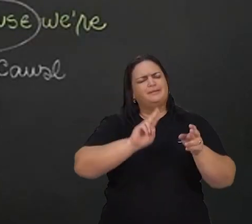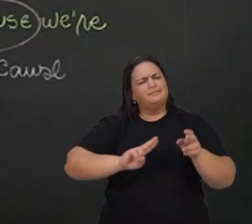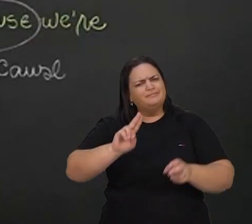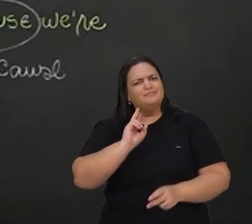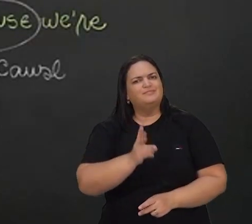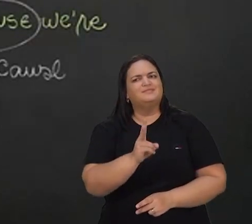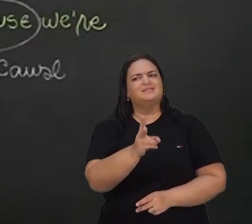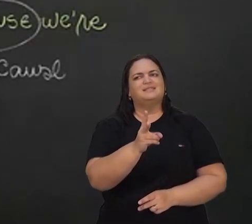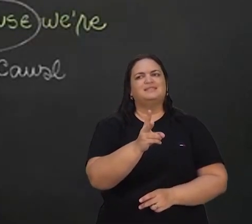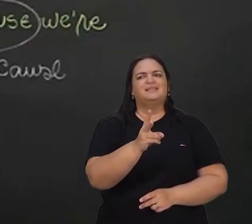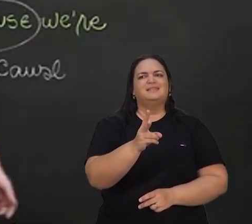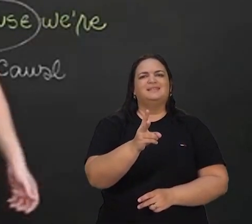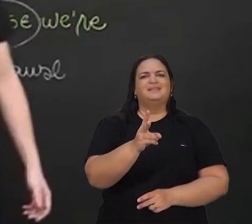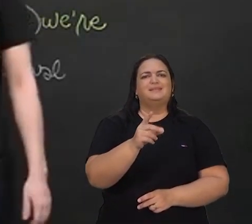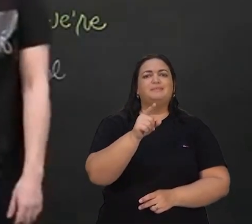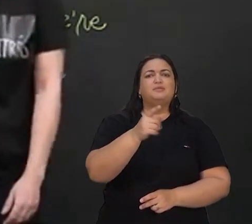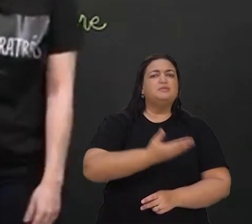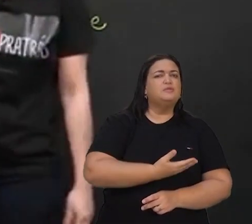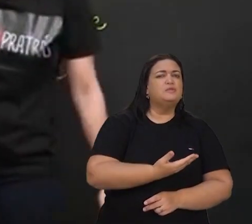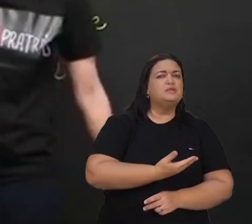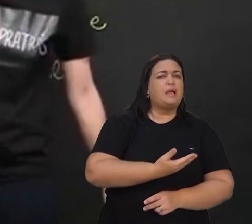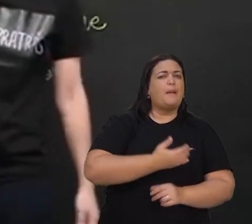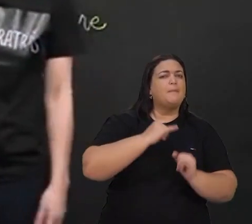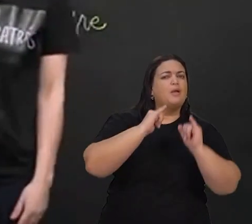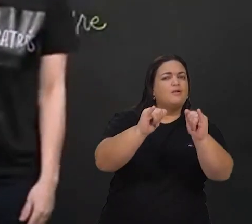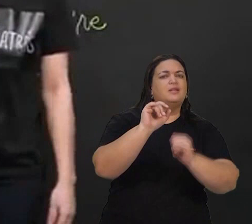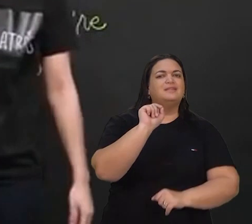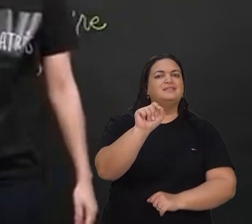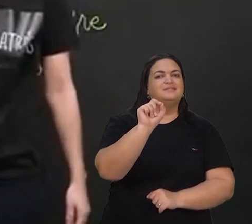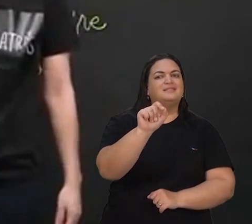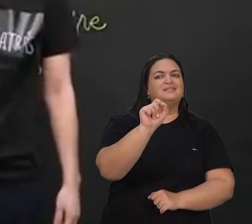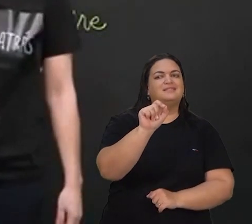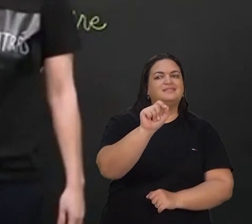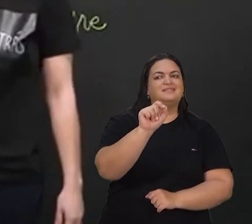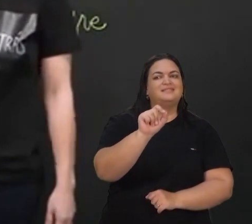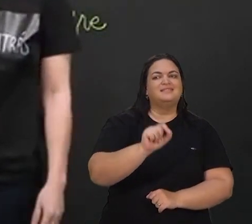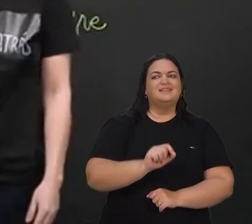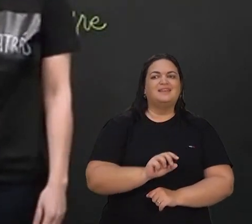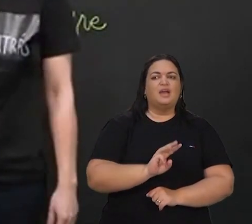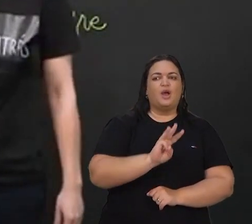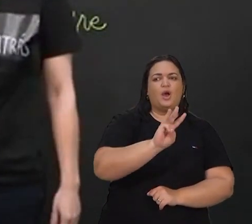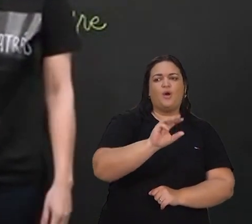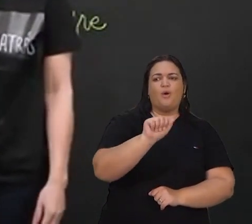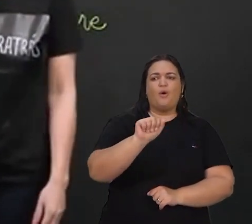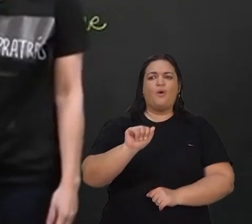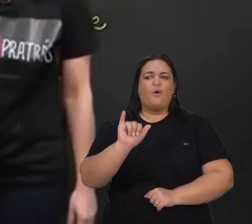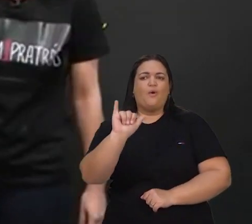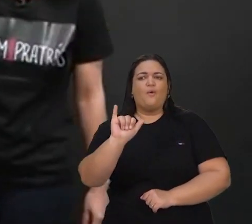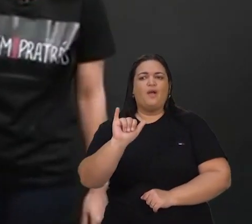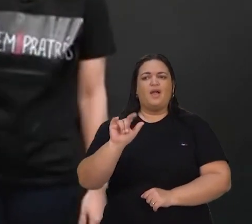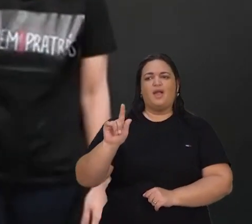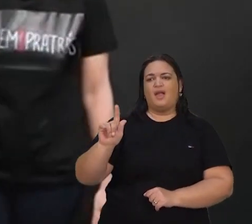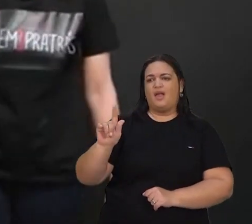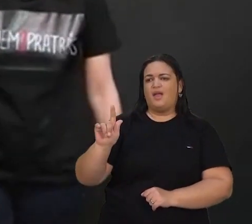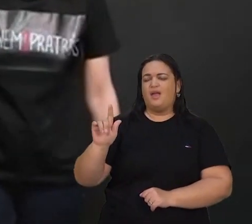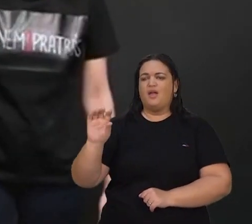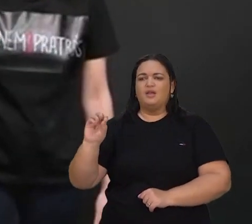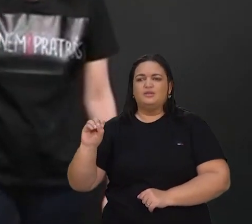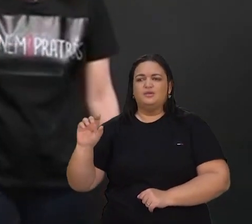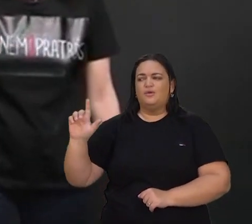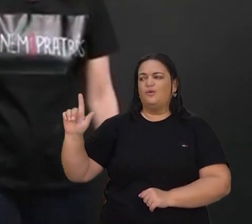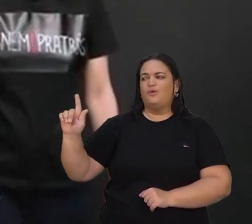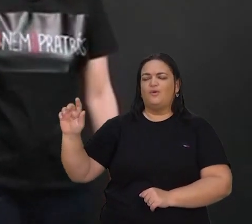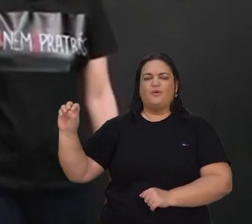dia, possa receber e ouvir dos seus amigos esse tipo de mensagem motivacional. Way to go, way